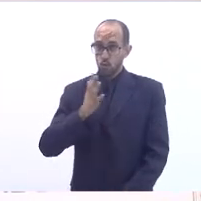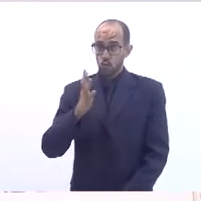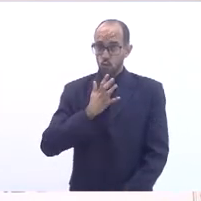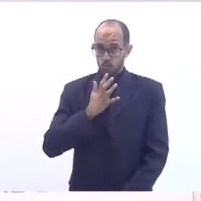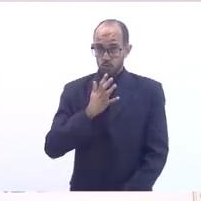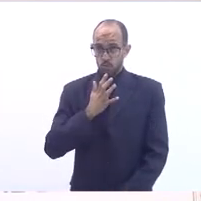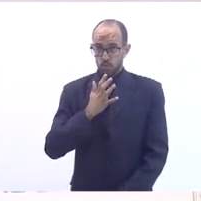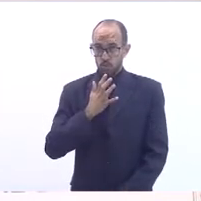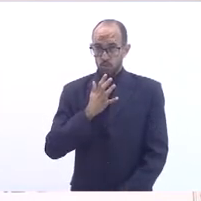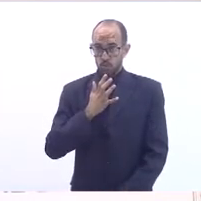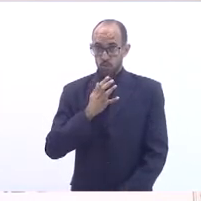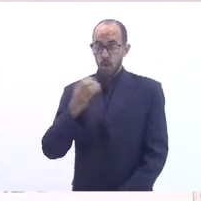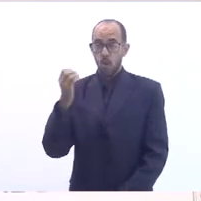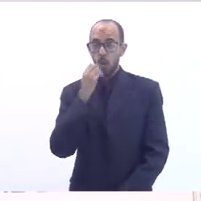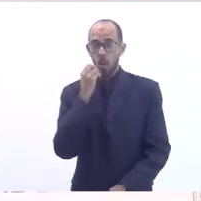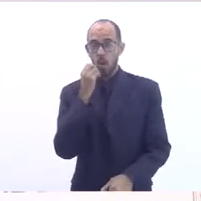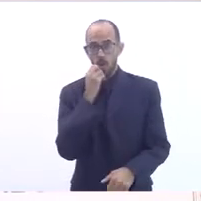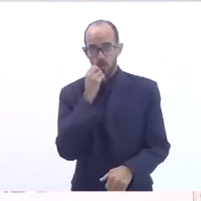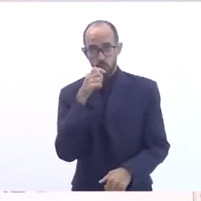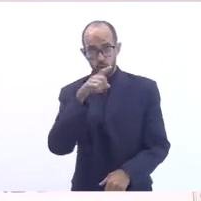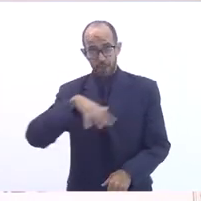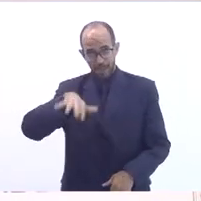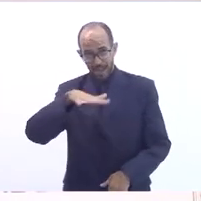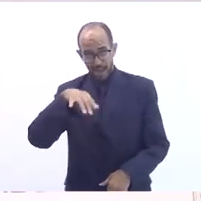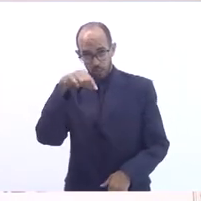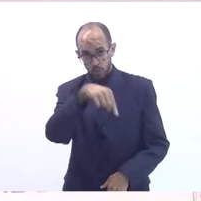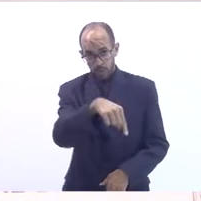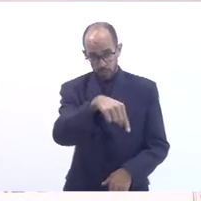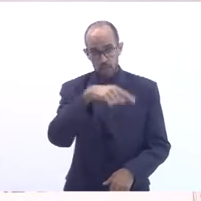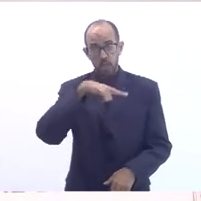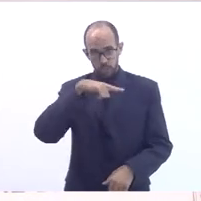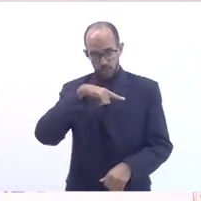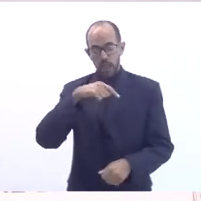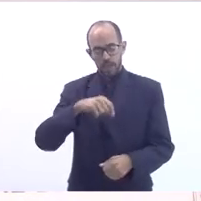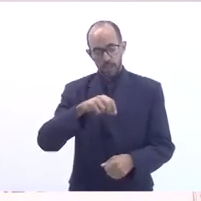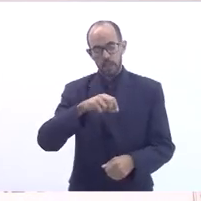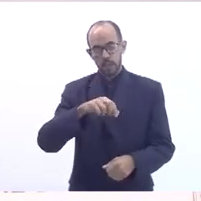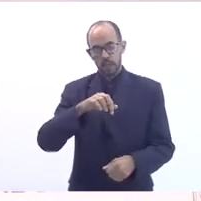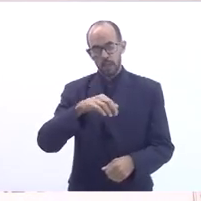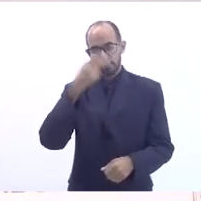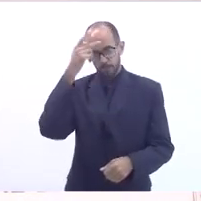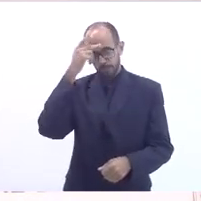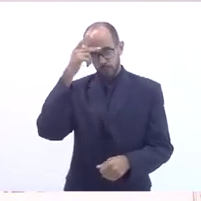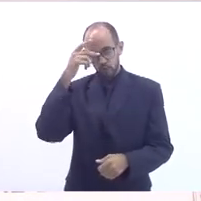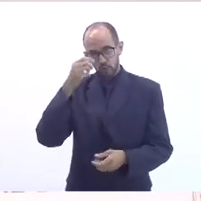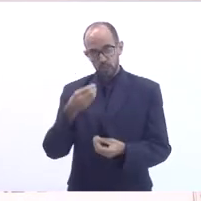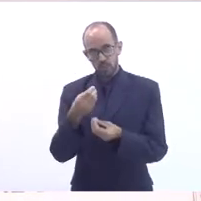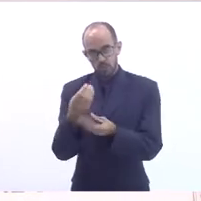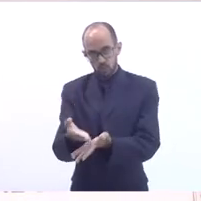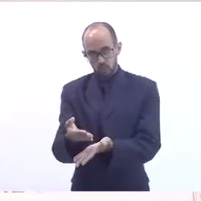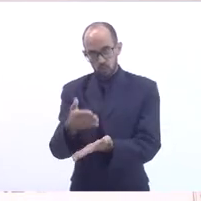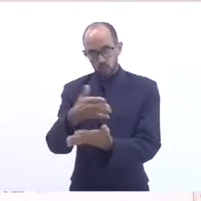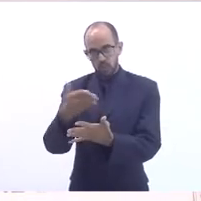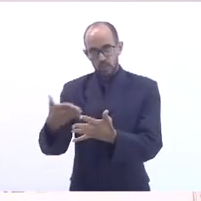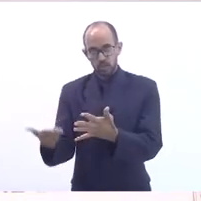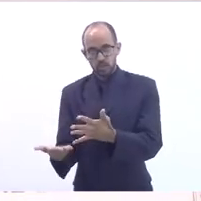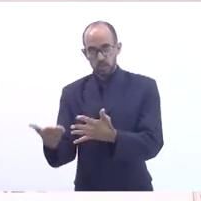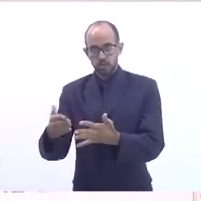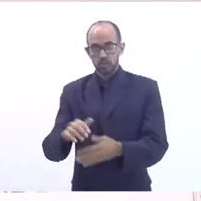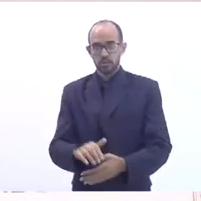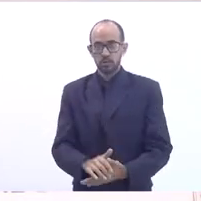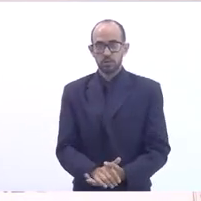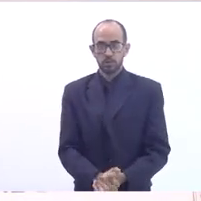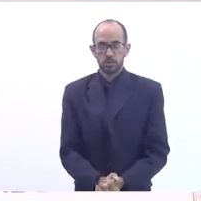é evidentemente que esse mercado tem quem financia esse mercado Isso é ótimo essa questão